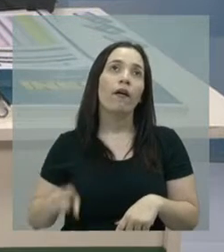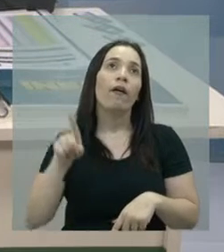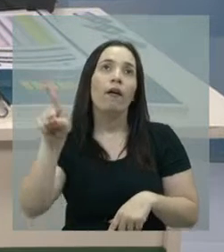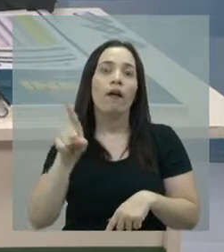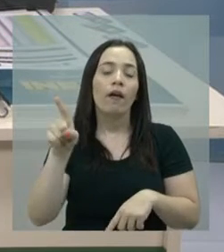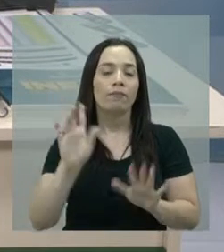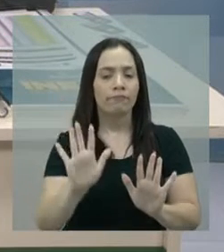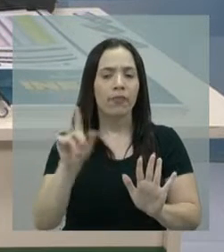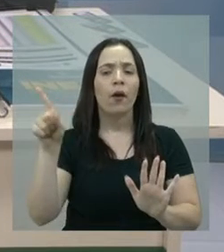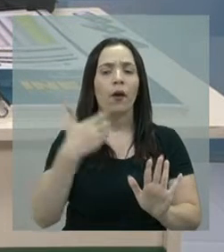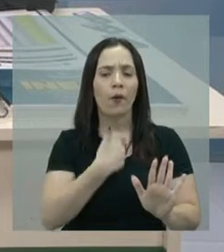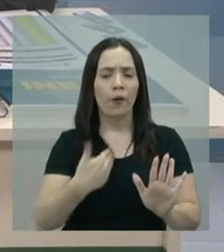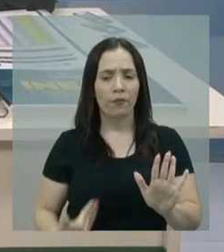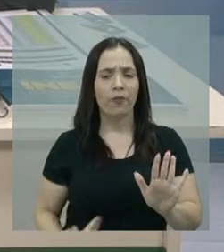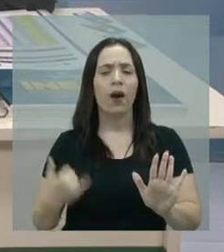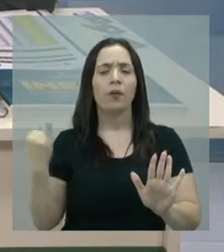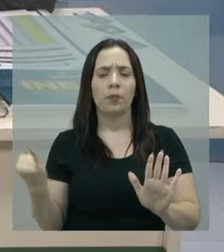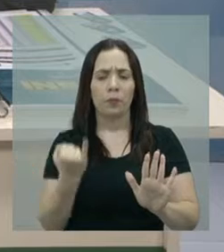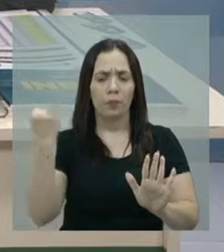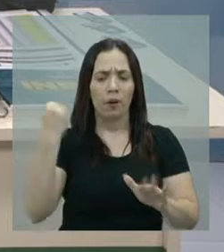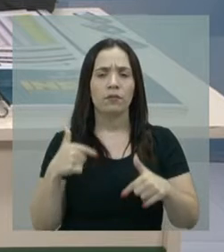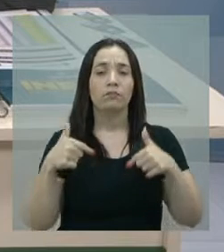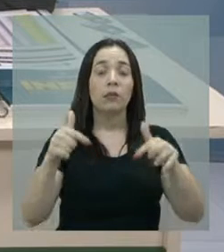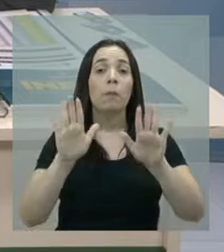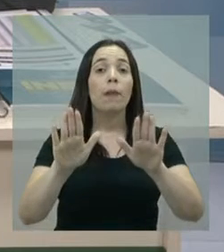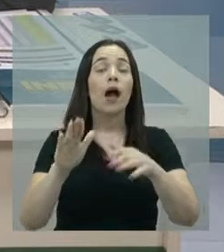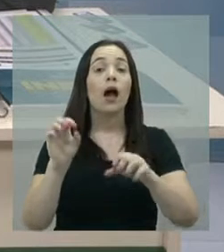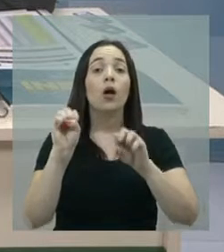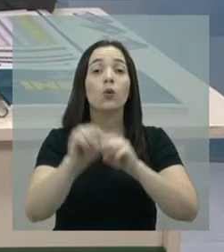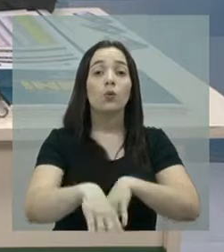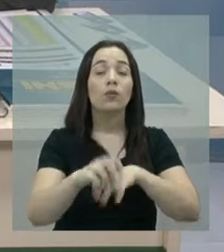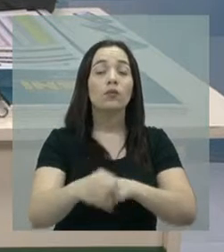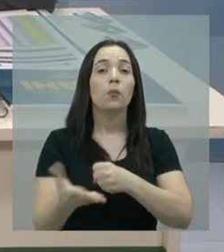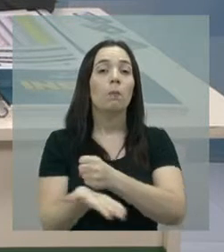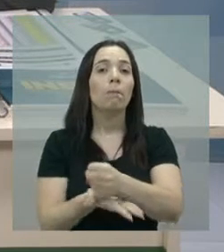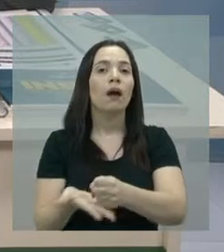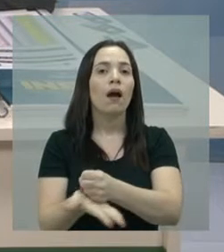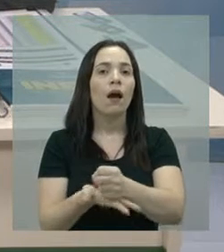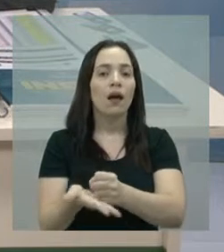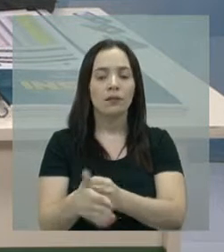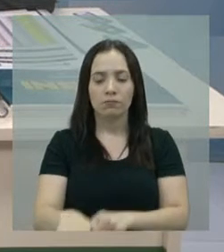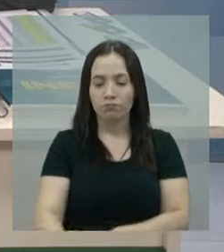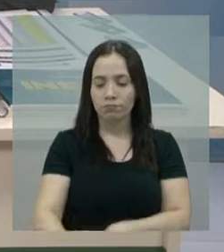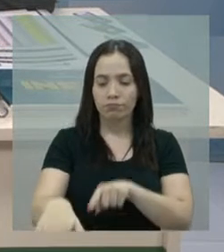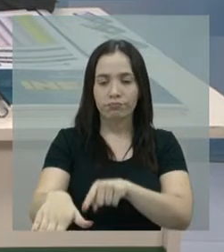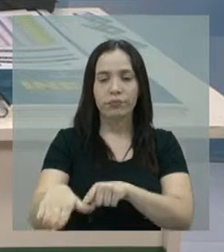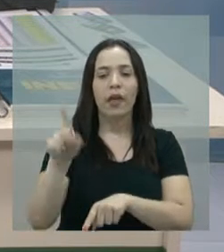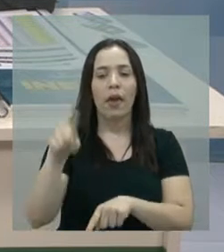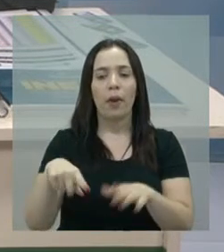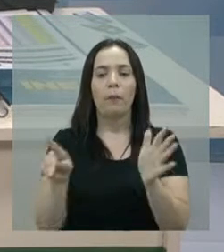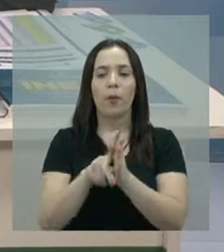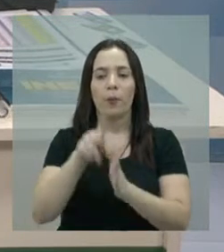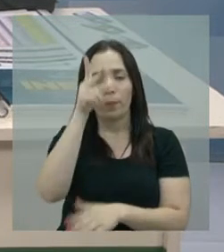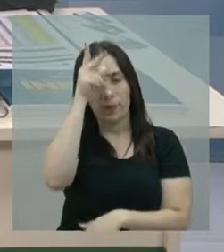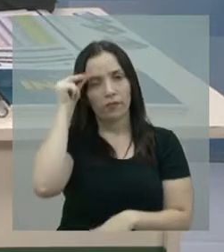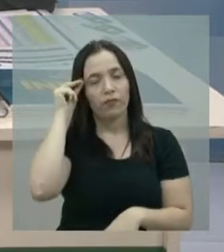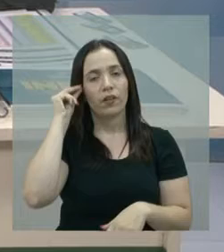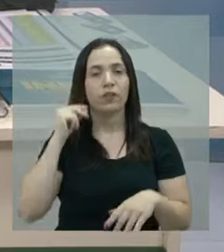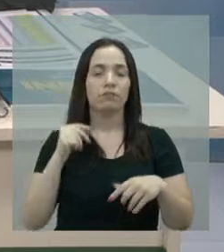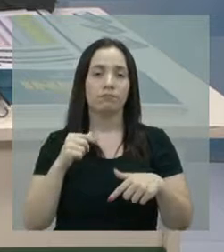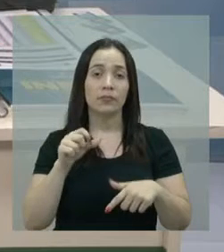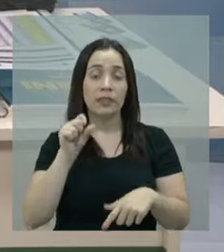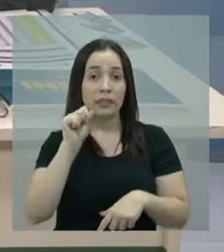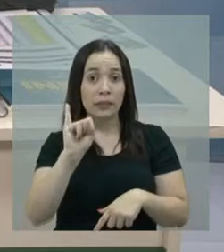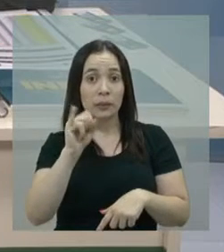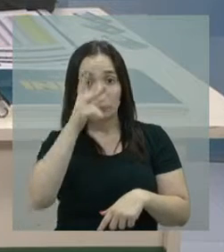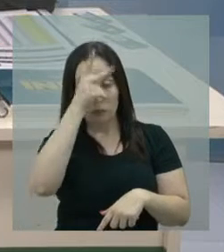fundamental. Né? Mas quando a gente está falando de educação básica aqui, nós estamos falando, é fundamentalmente do prefeito. E quando o governador e o prefeito têm um interesse,